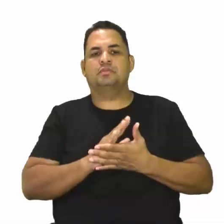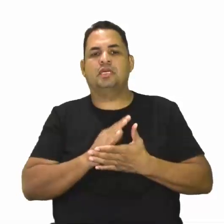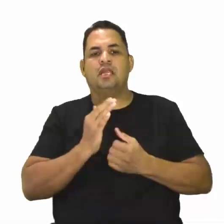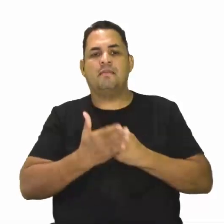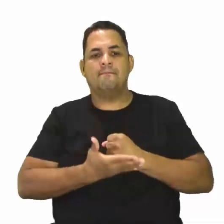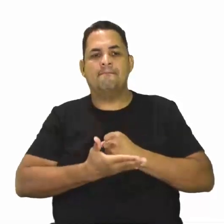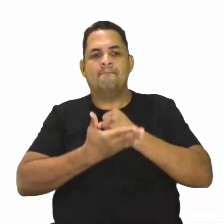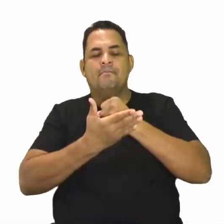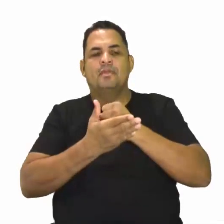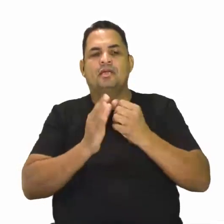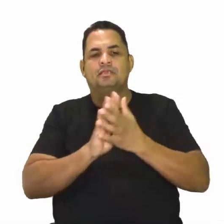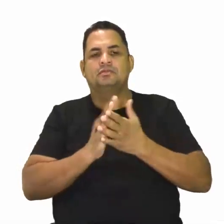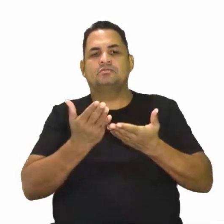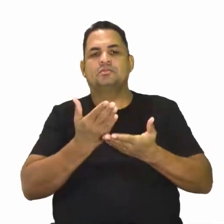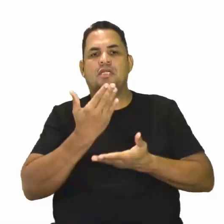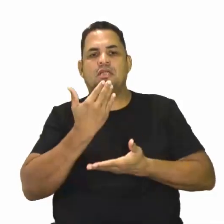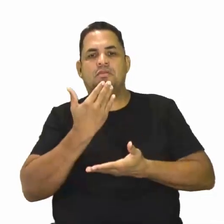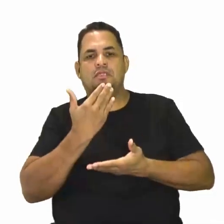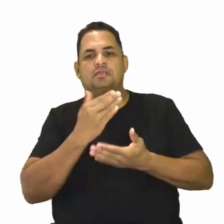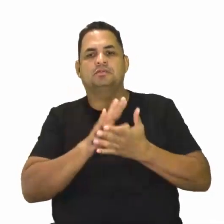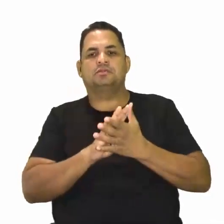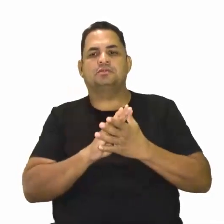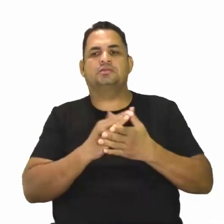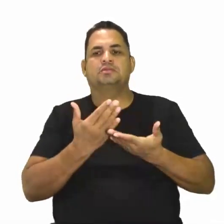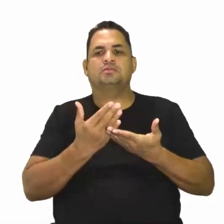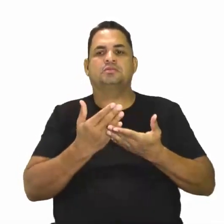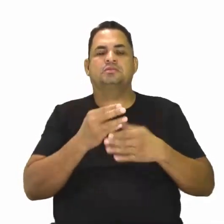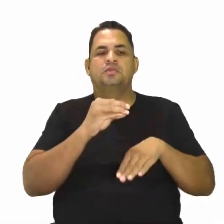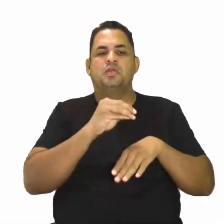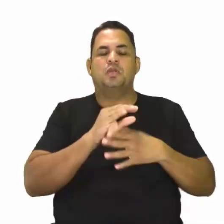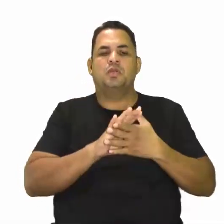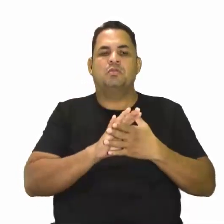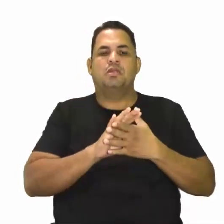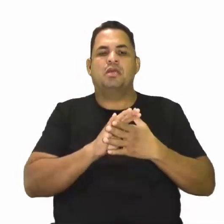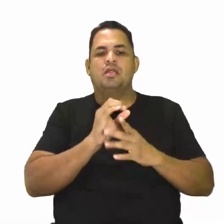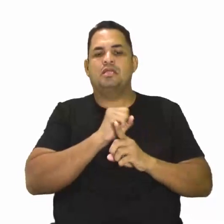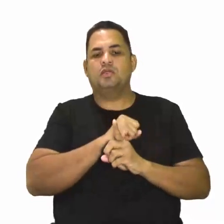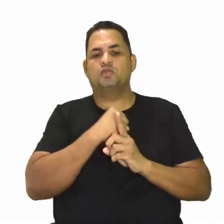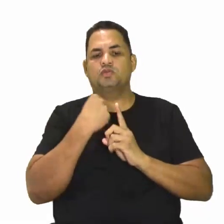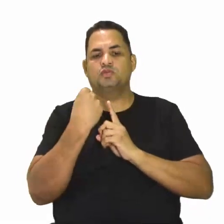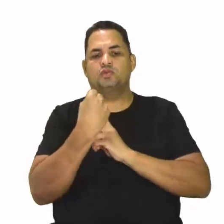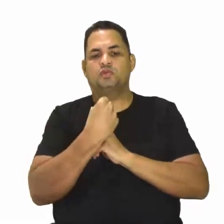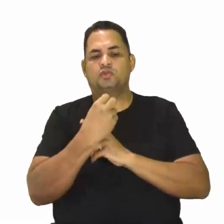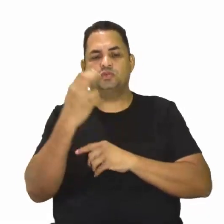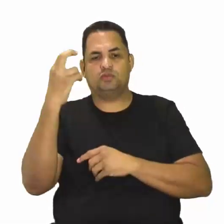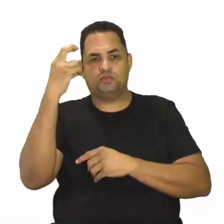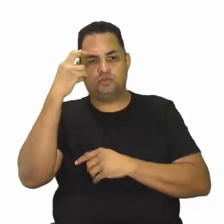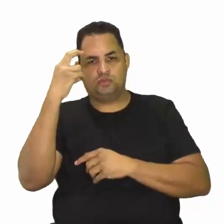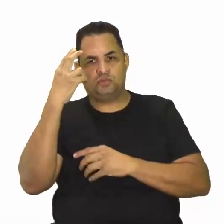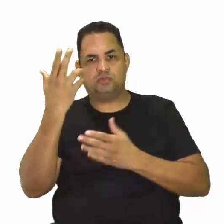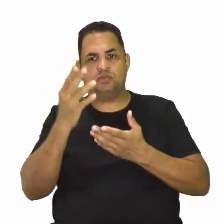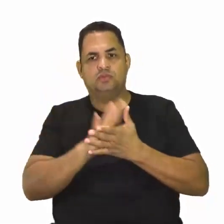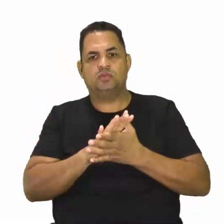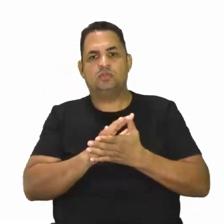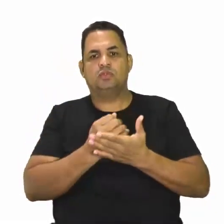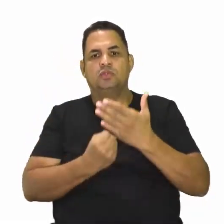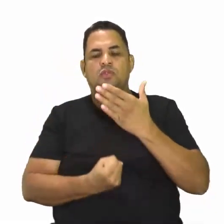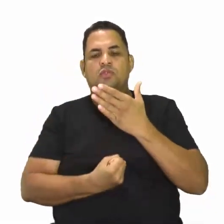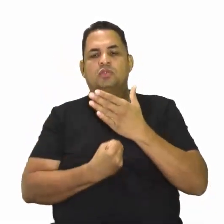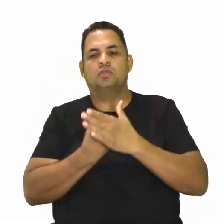atividade das famílias agrícolas, né, nas condições socioculturais, ecológicas e